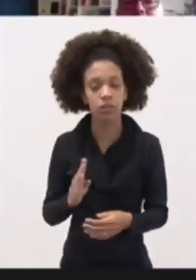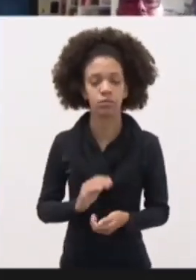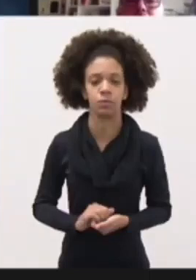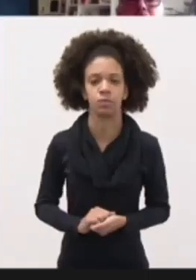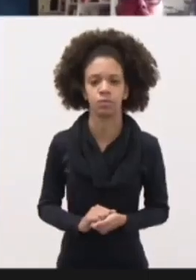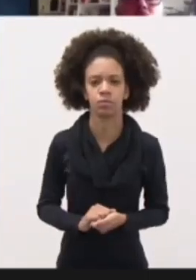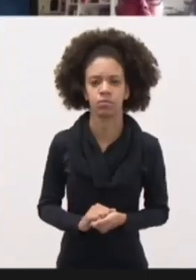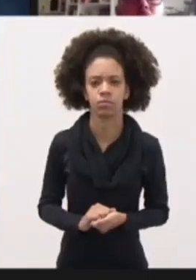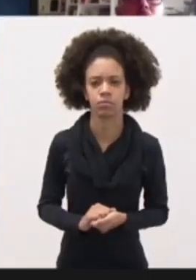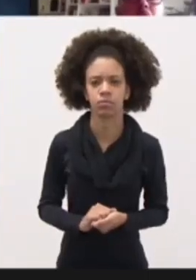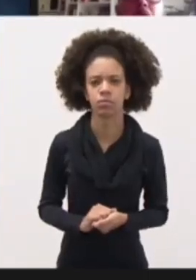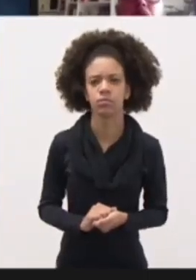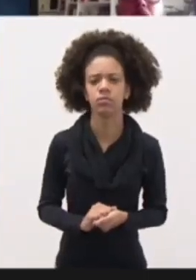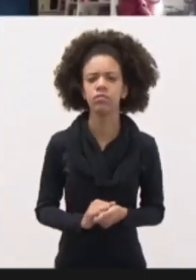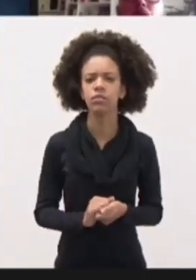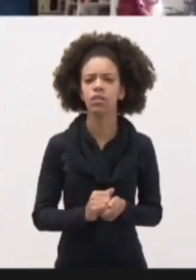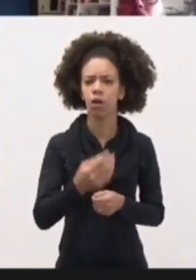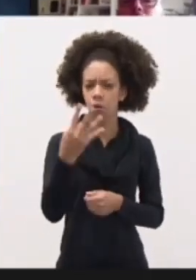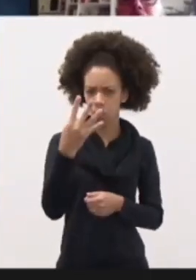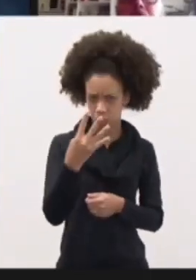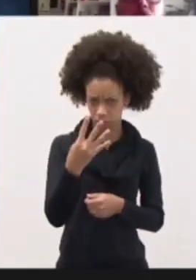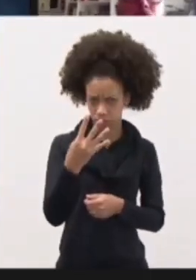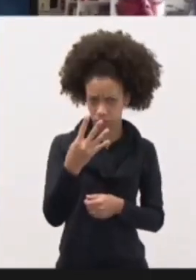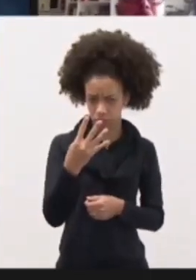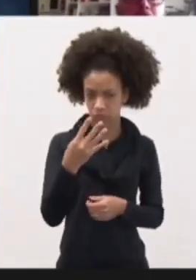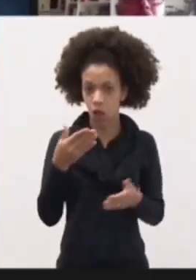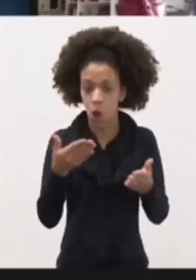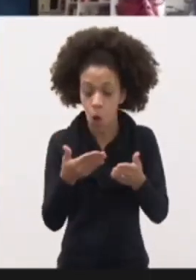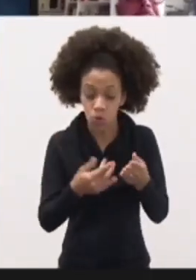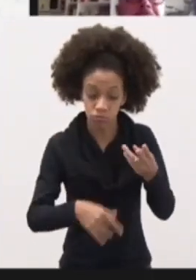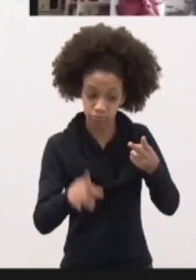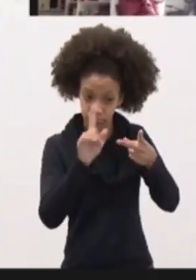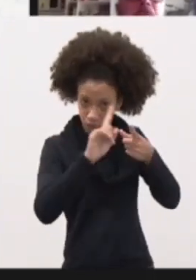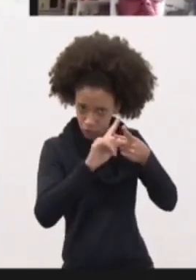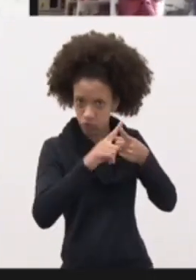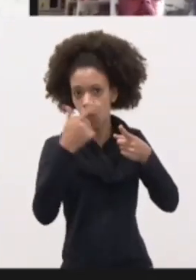é uma sequência de 4 lives, hoje é a nossa segunda live,